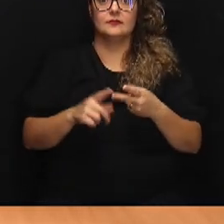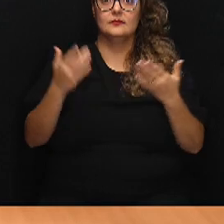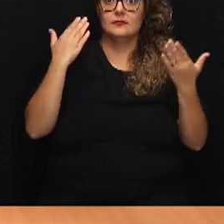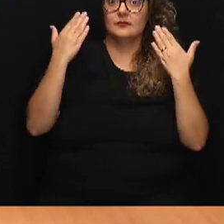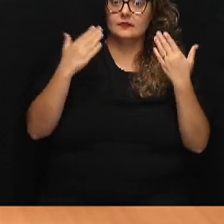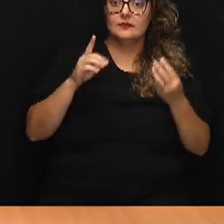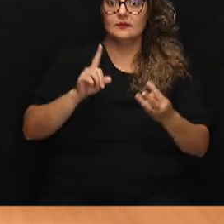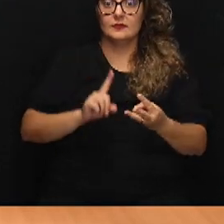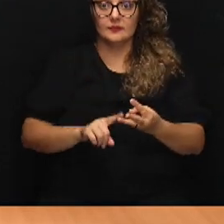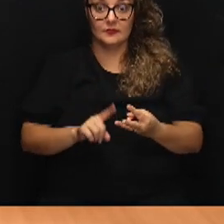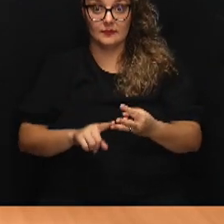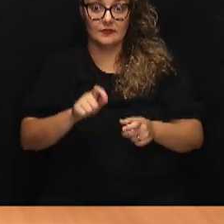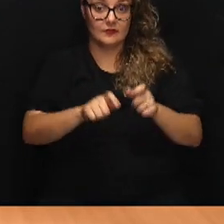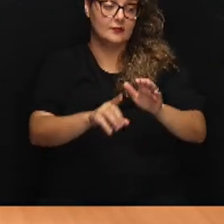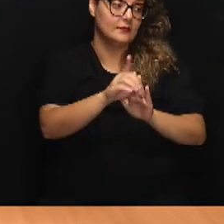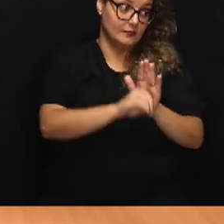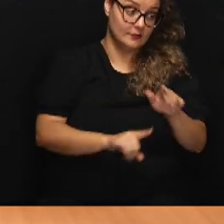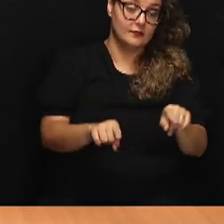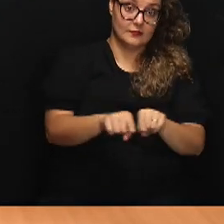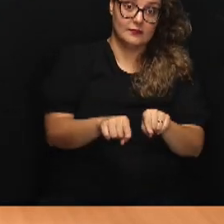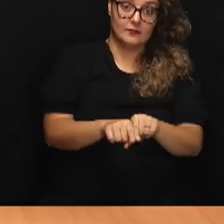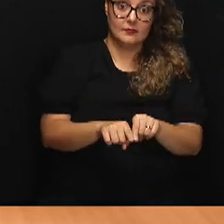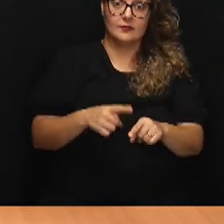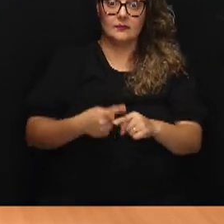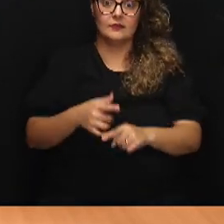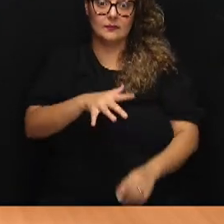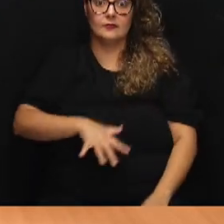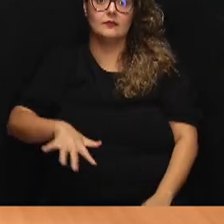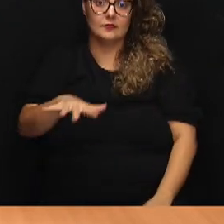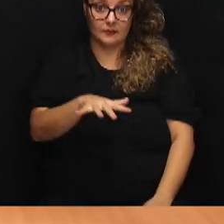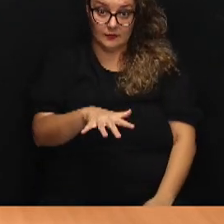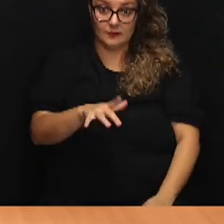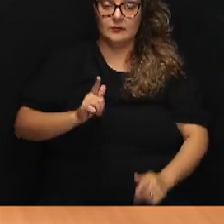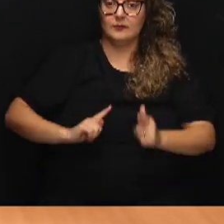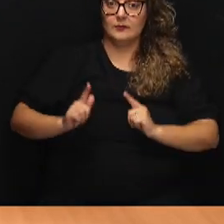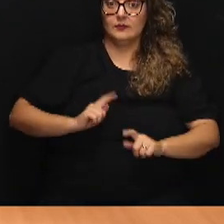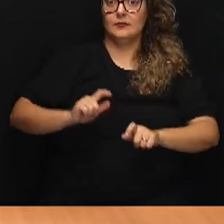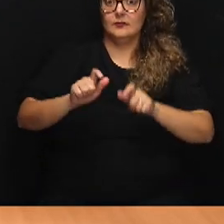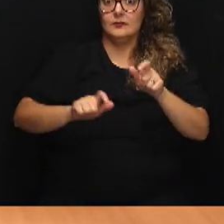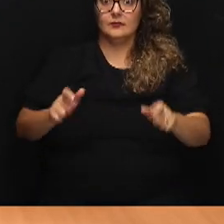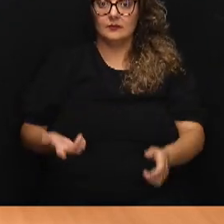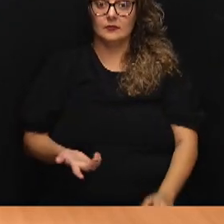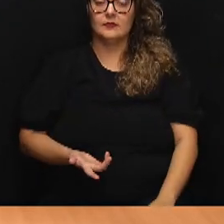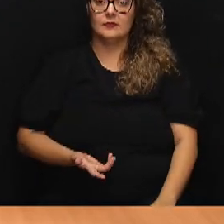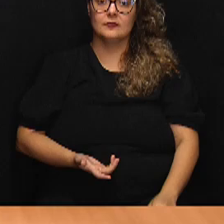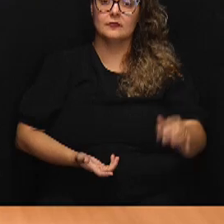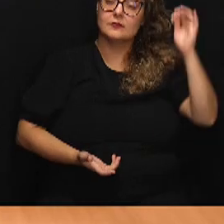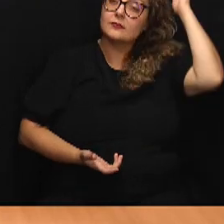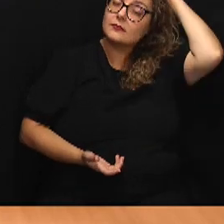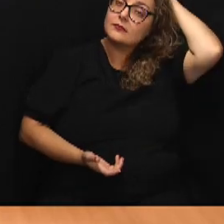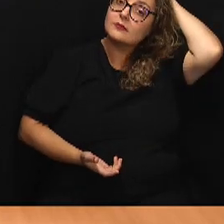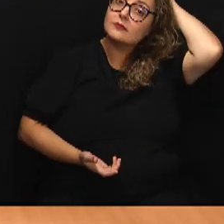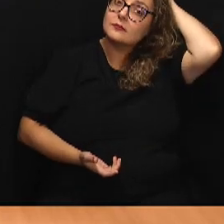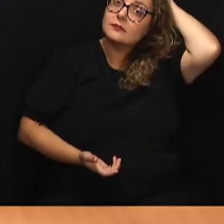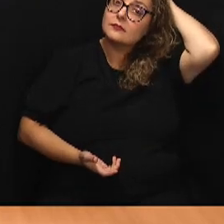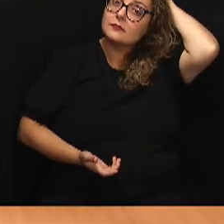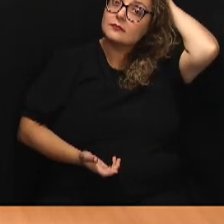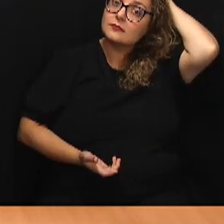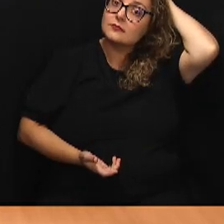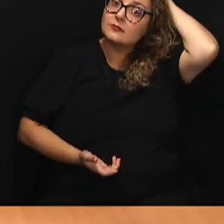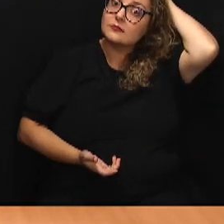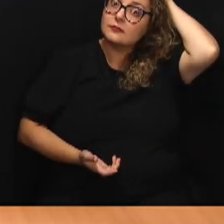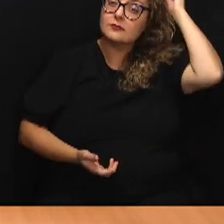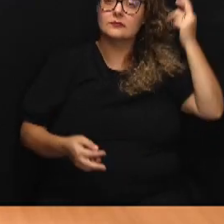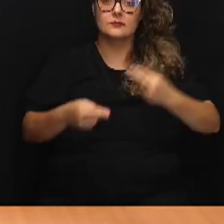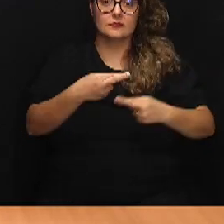psicologia e o pessoal do direito, porque a área de gestão de pessoas, ela inicialmente ela era muito vinculada ao